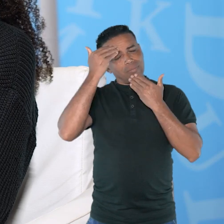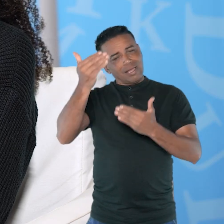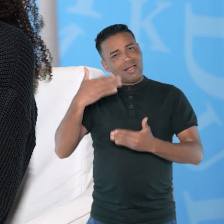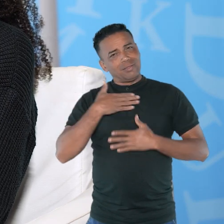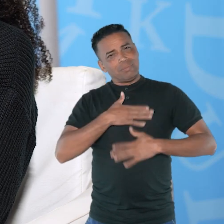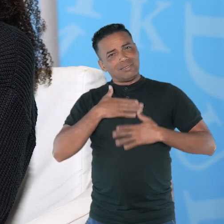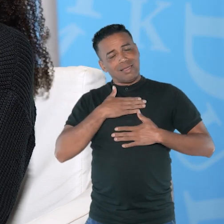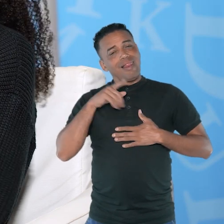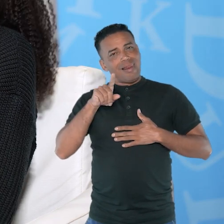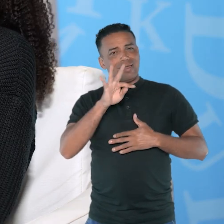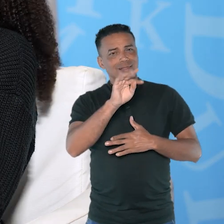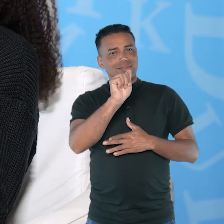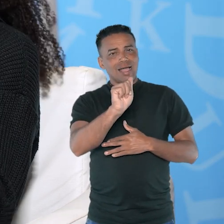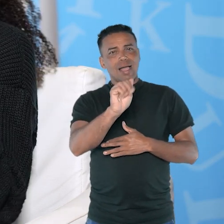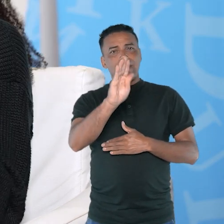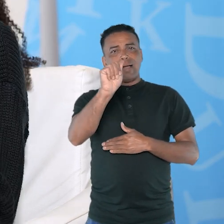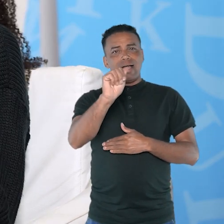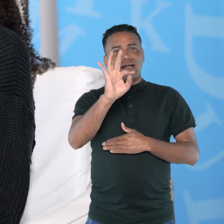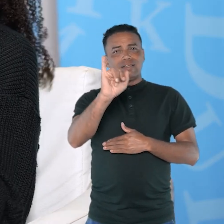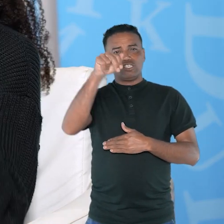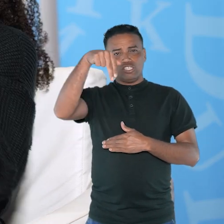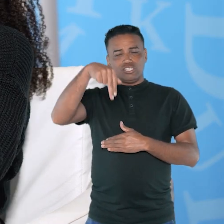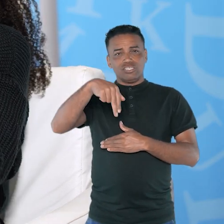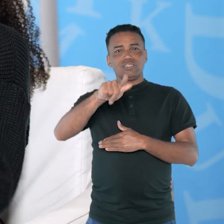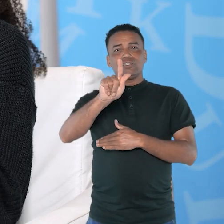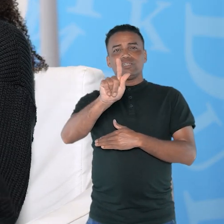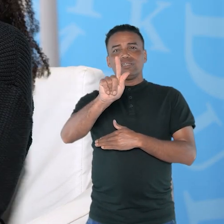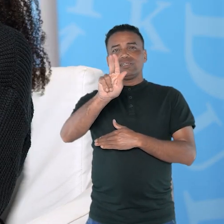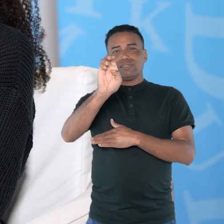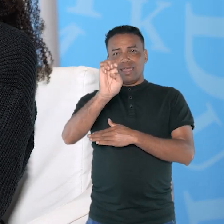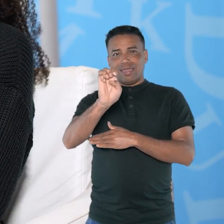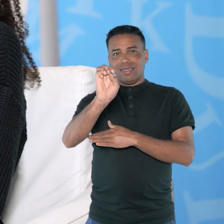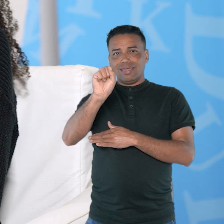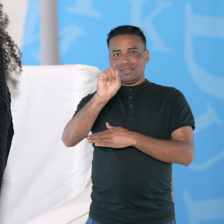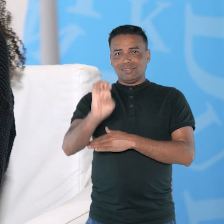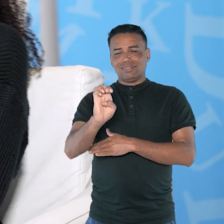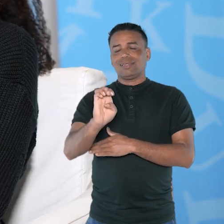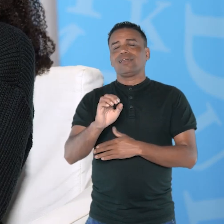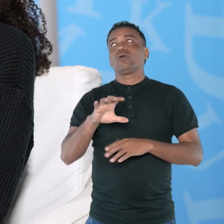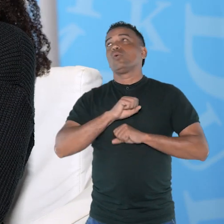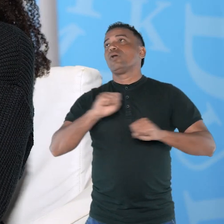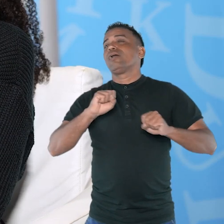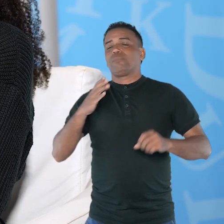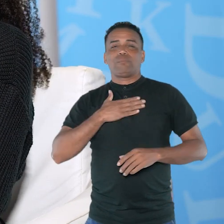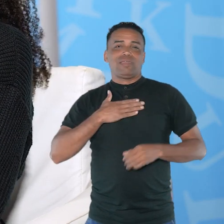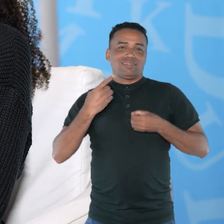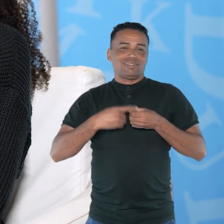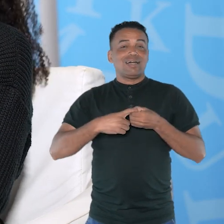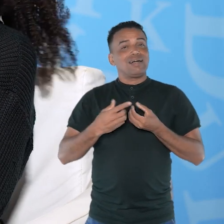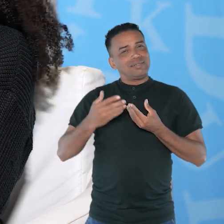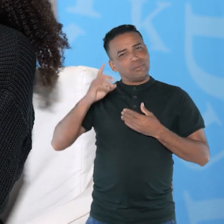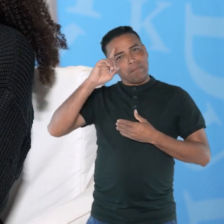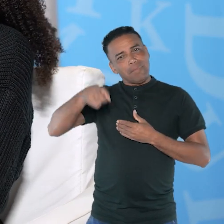é taguatinguense. Ai, gente, eu e a Giovana, eu sou bairrista, eu amo Taguatinga. Manda um beijo para